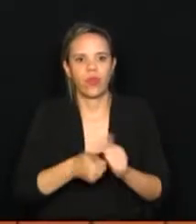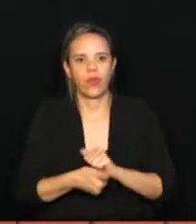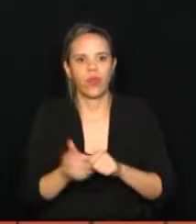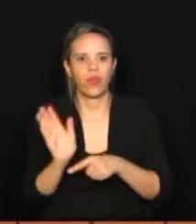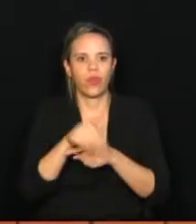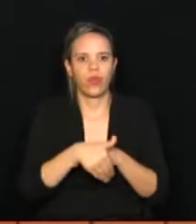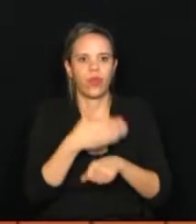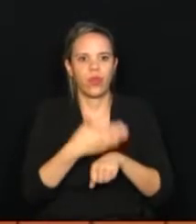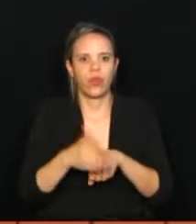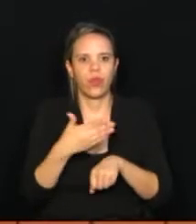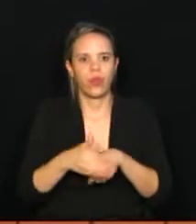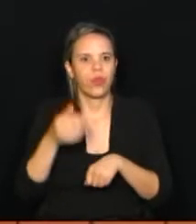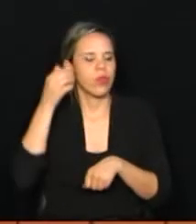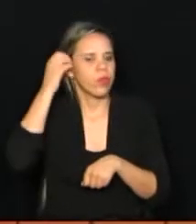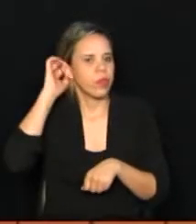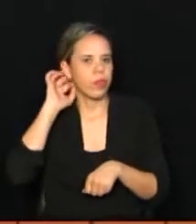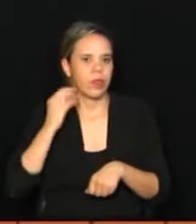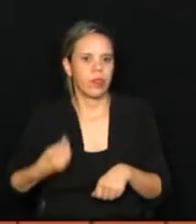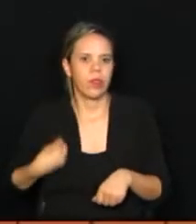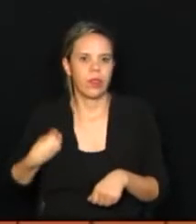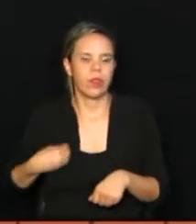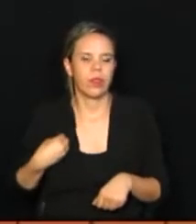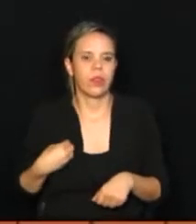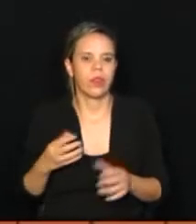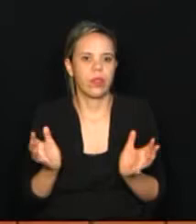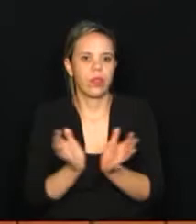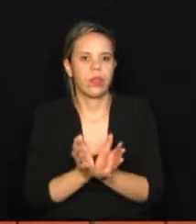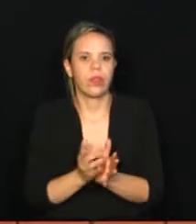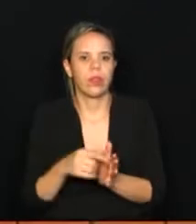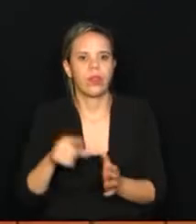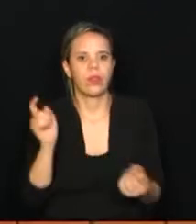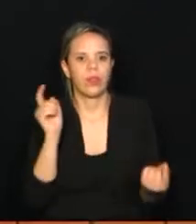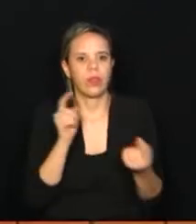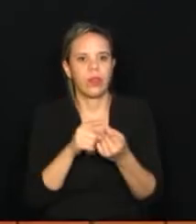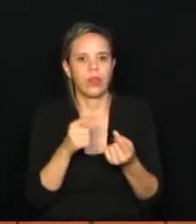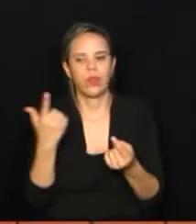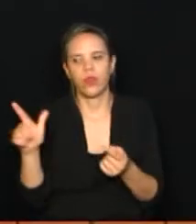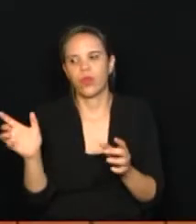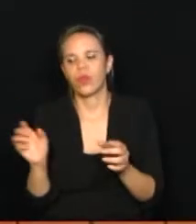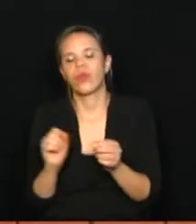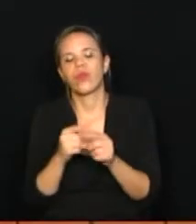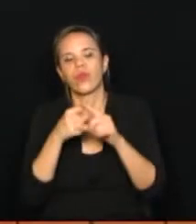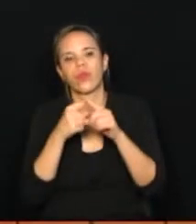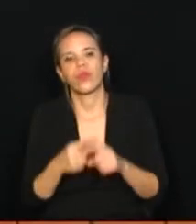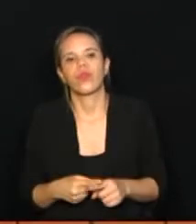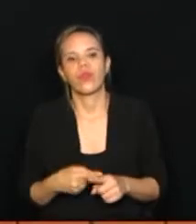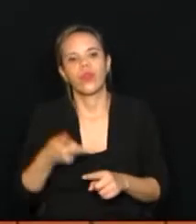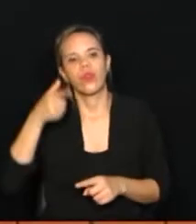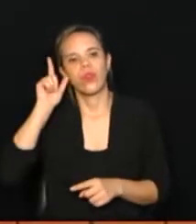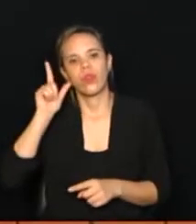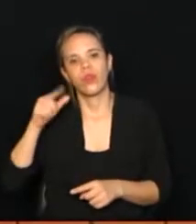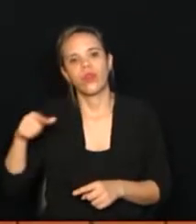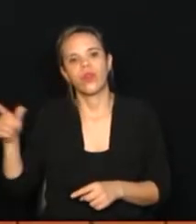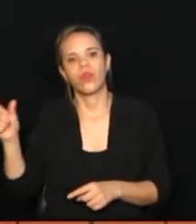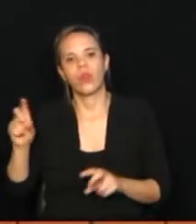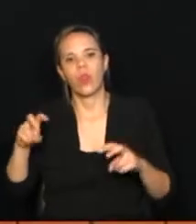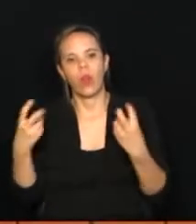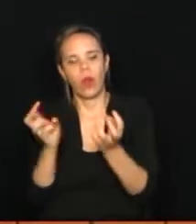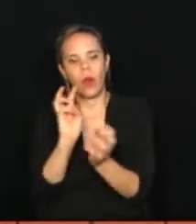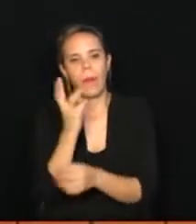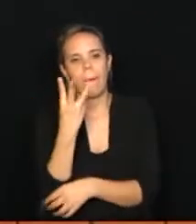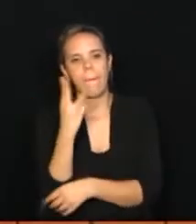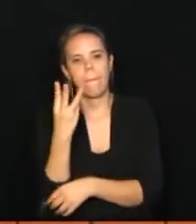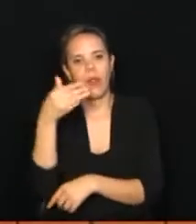basquete? Treinamento, existe concentração, vai direto para a partida? Ontem vocês jogaram no Maranhão, fica